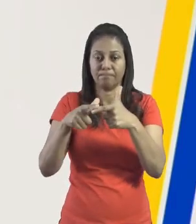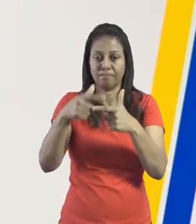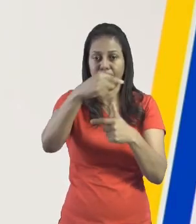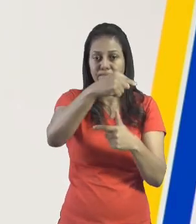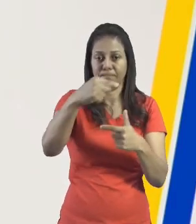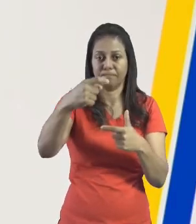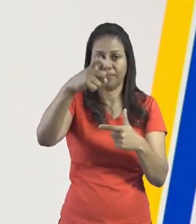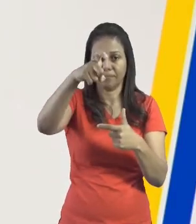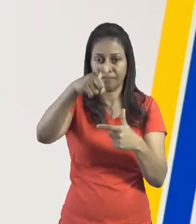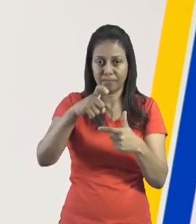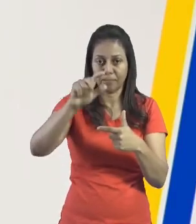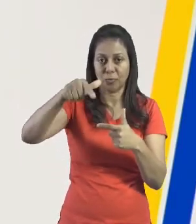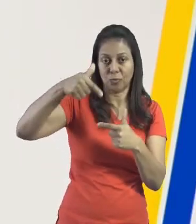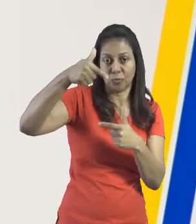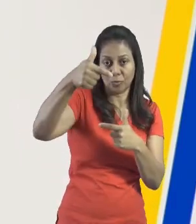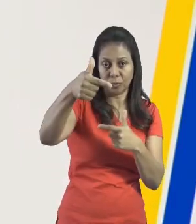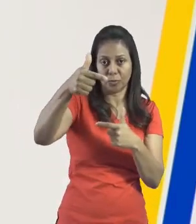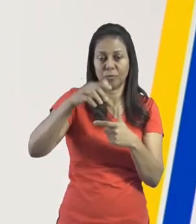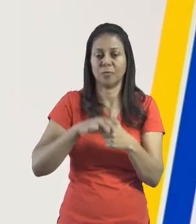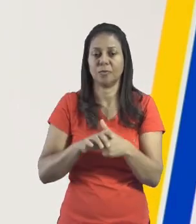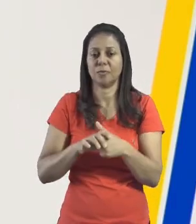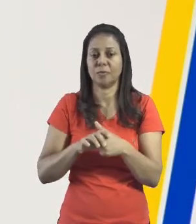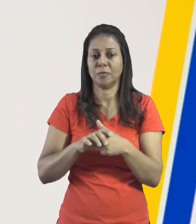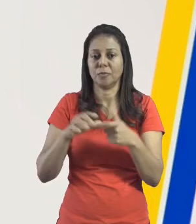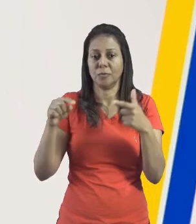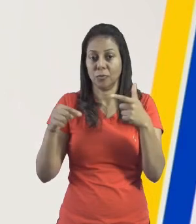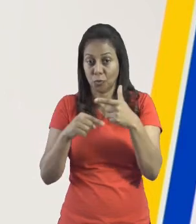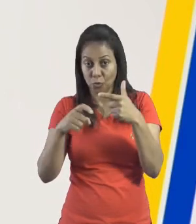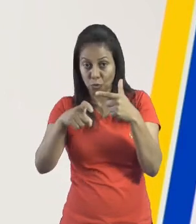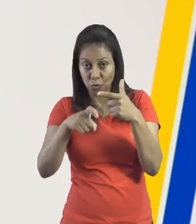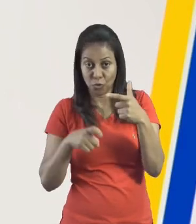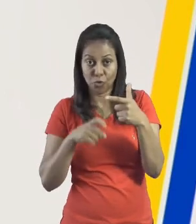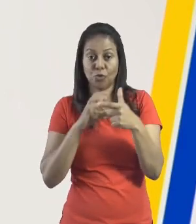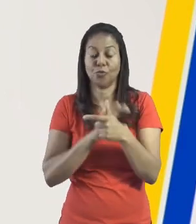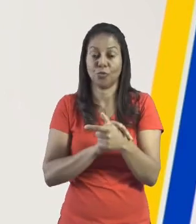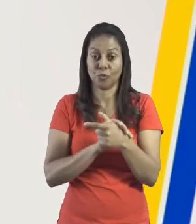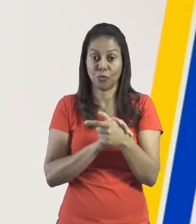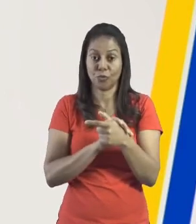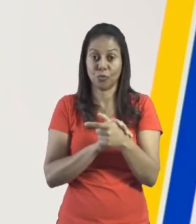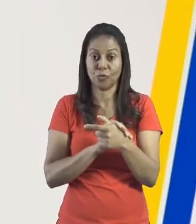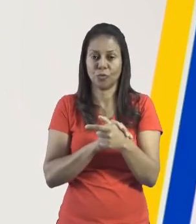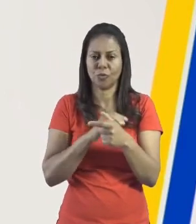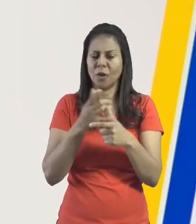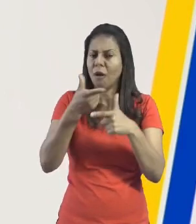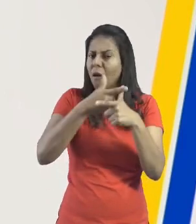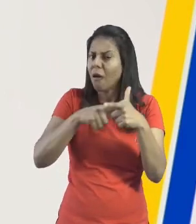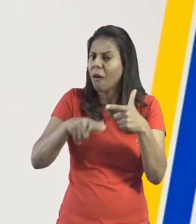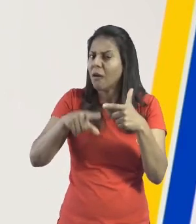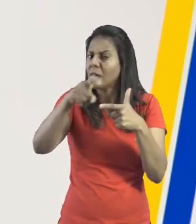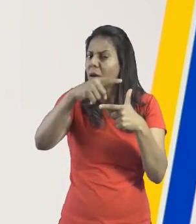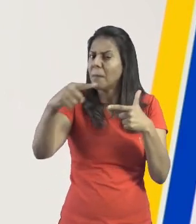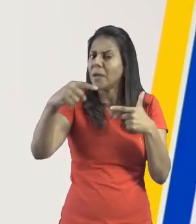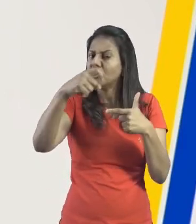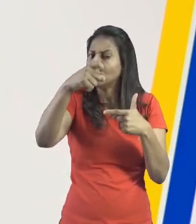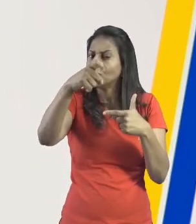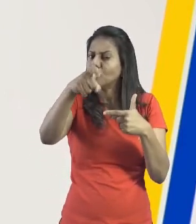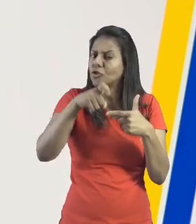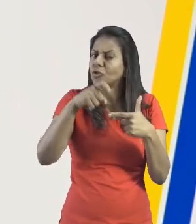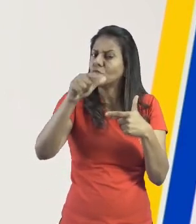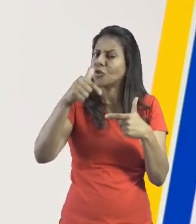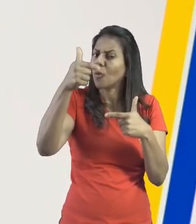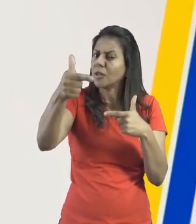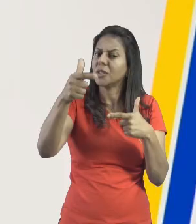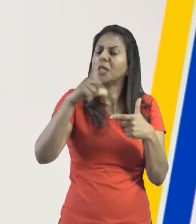menos x², que é o primeiro termo, por esse X. Ok? Ao dividir menos x² por X, obtemos